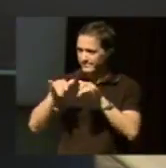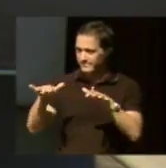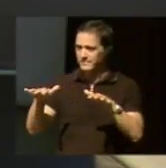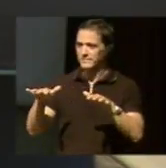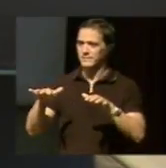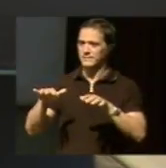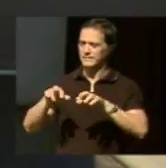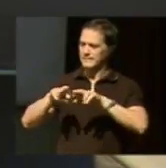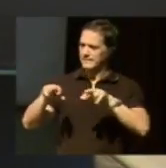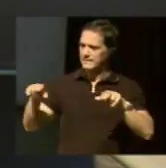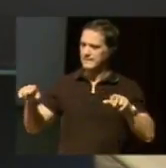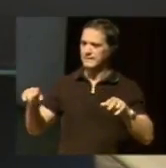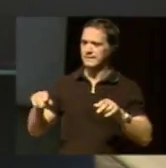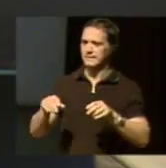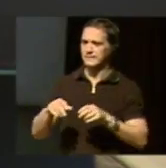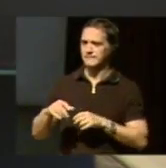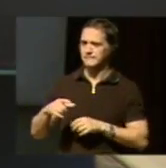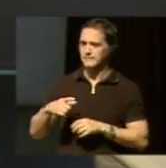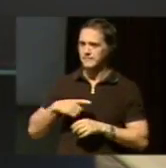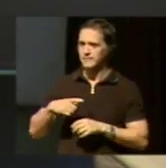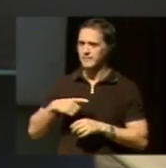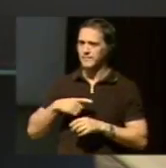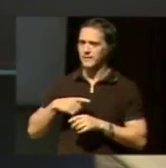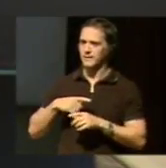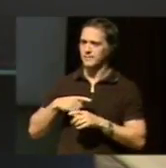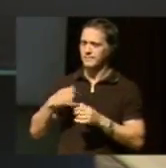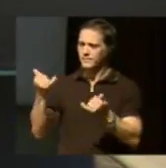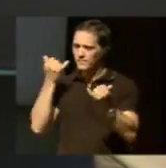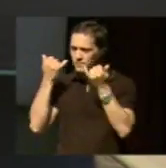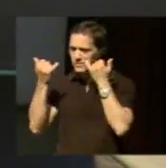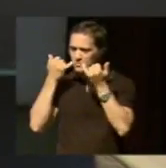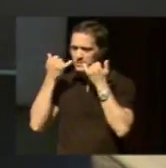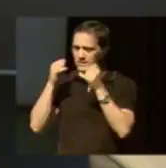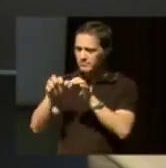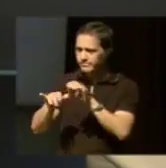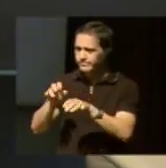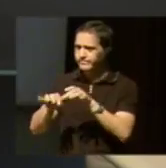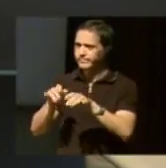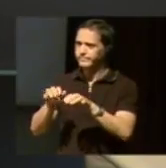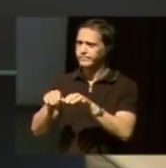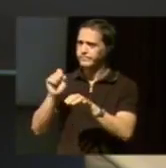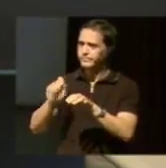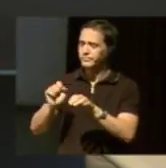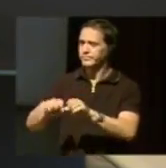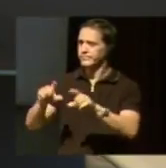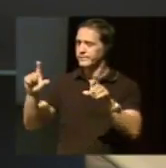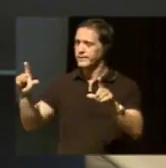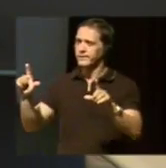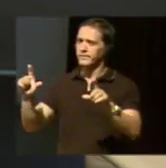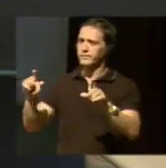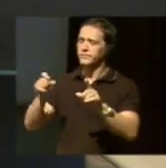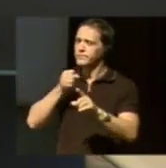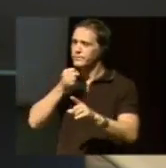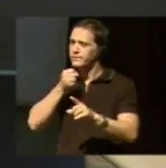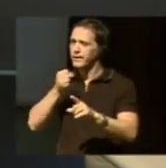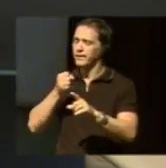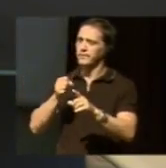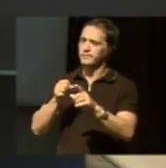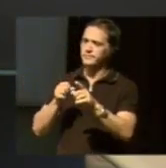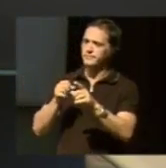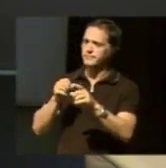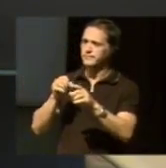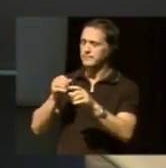que se tem canais de informação, pode comentar nos jornais. E